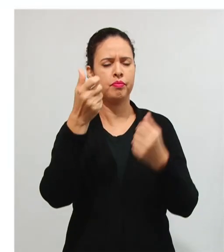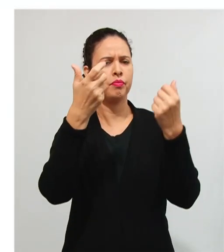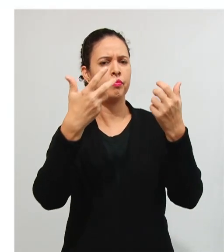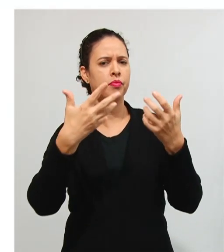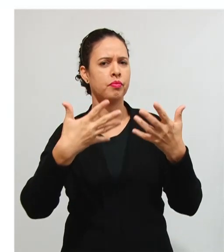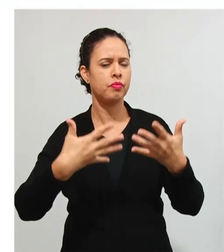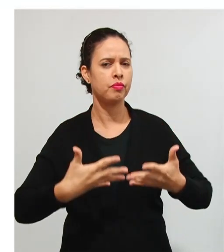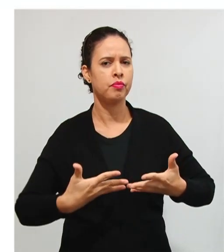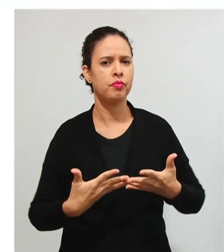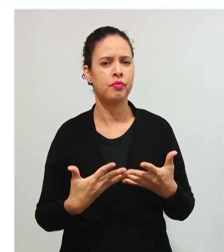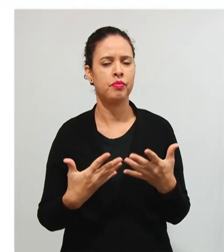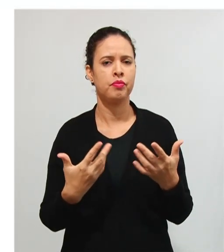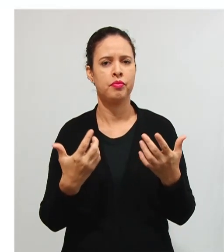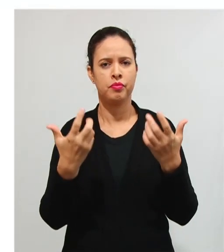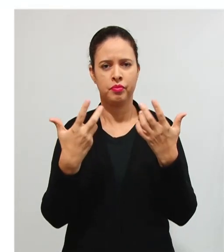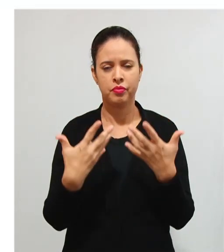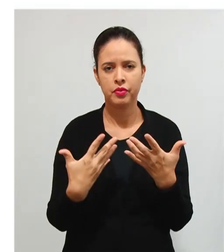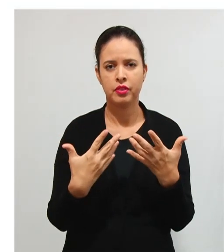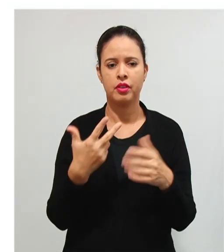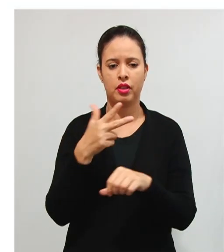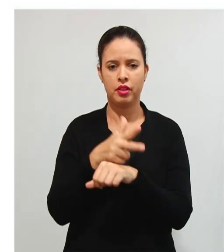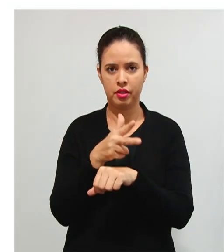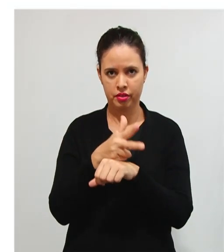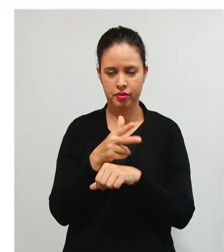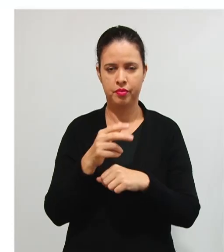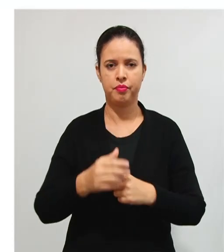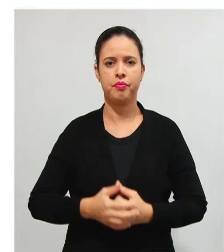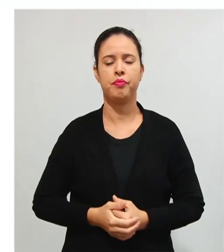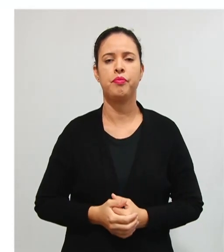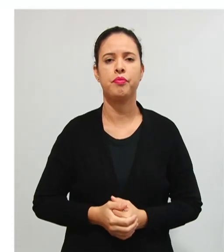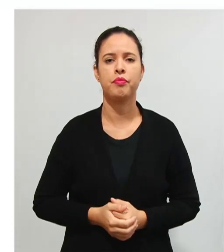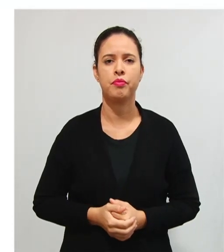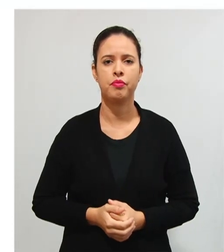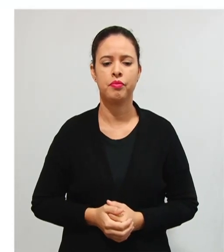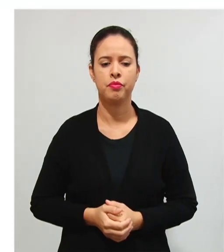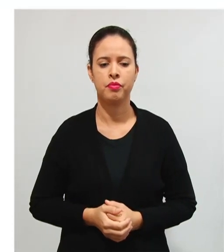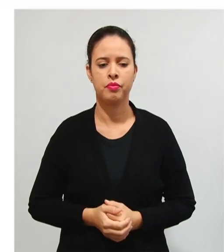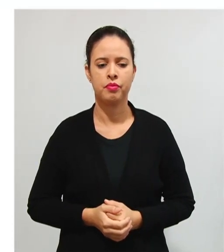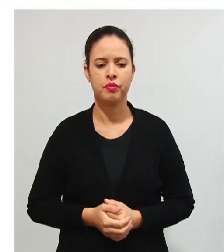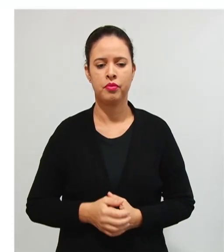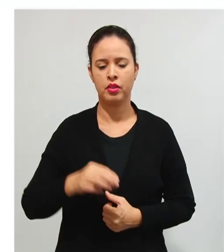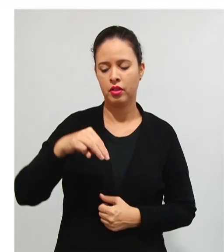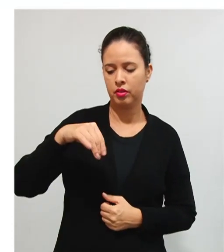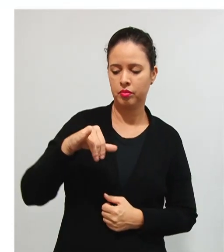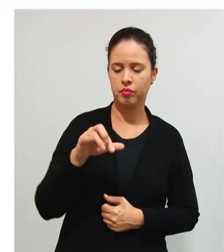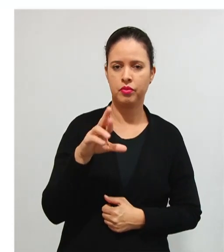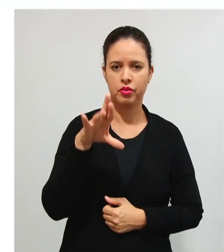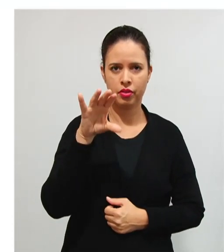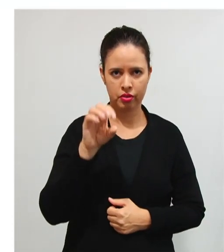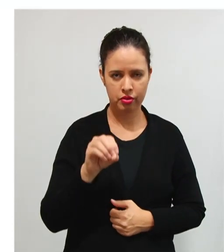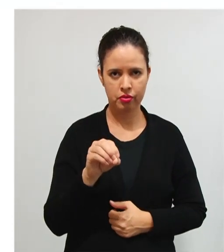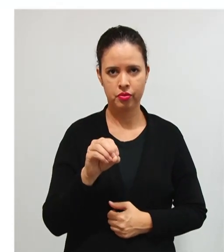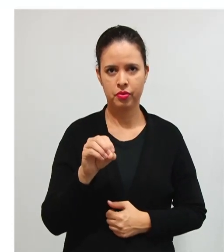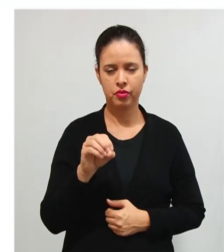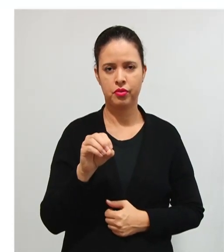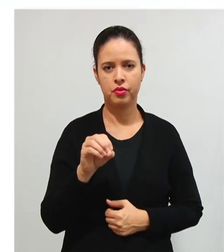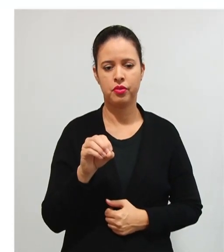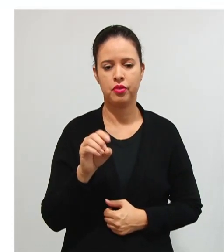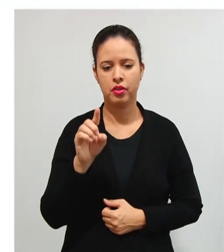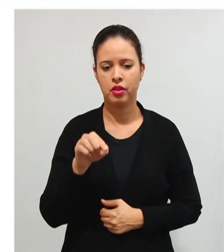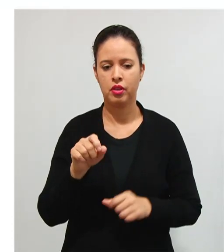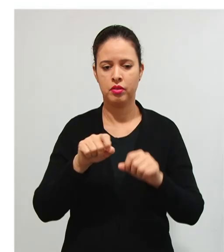com a narração da tela, com a gravação da tela. O Miro, que é um quadro